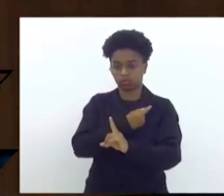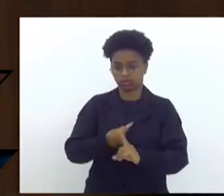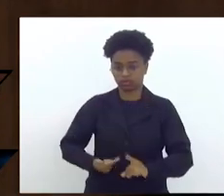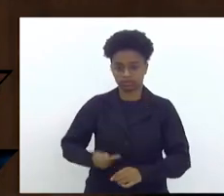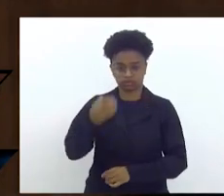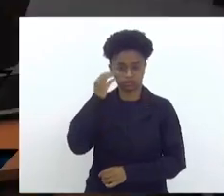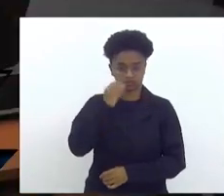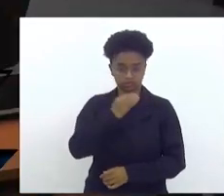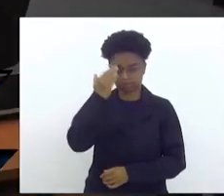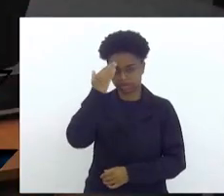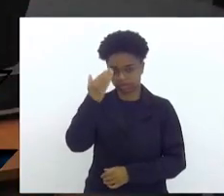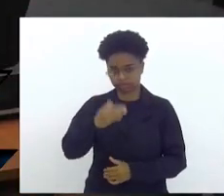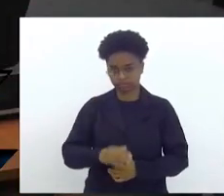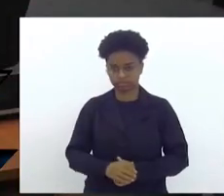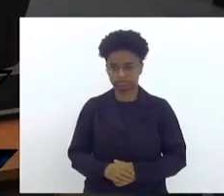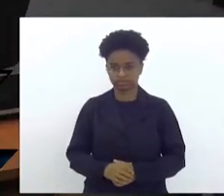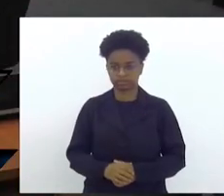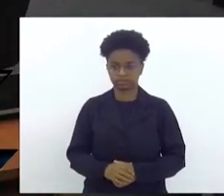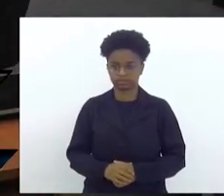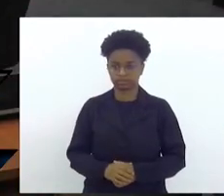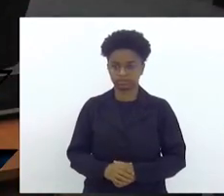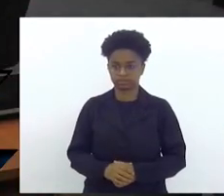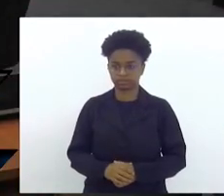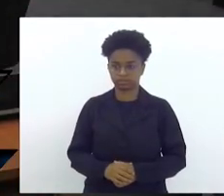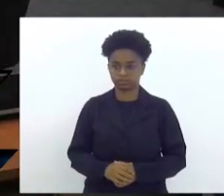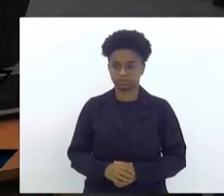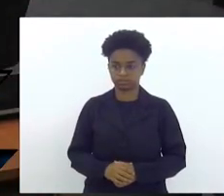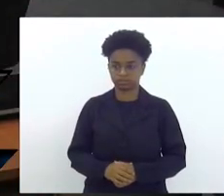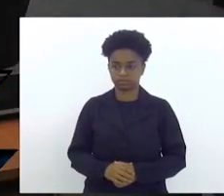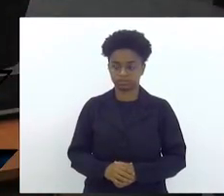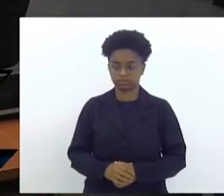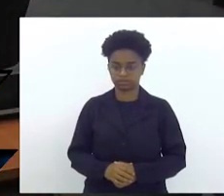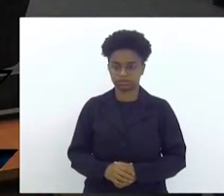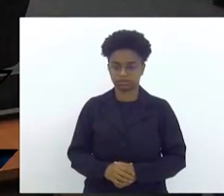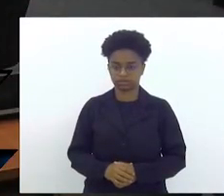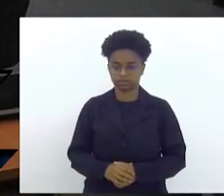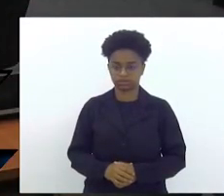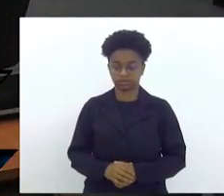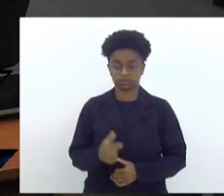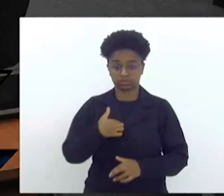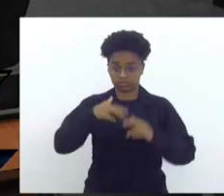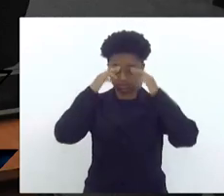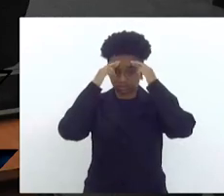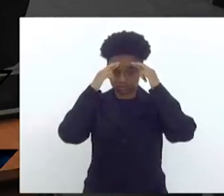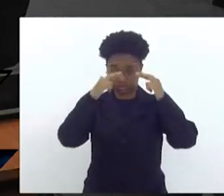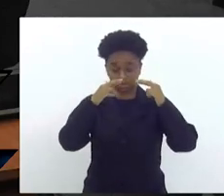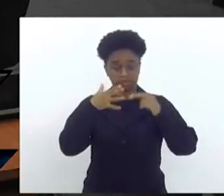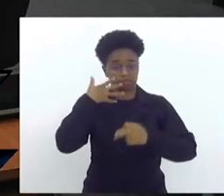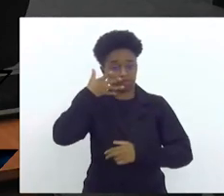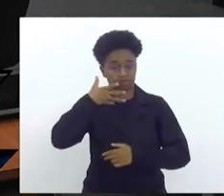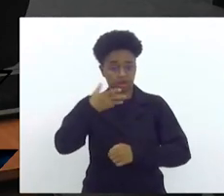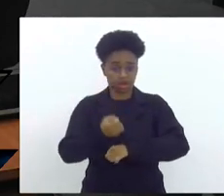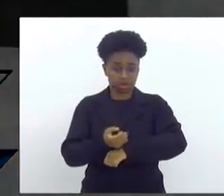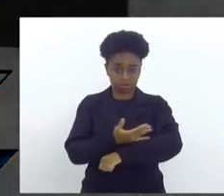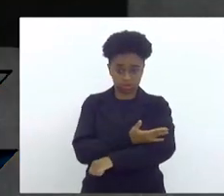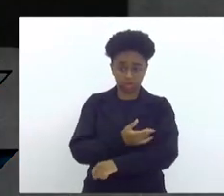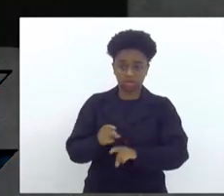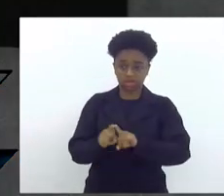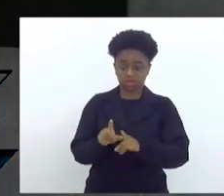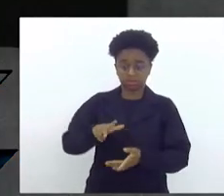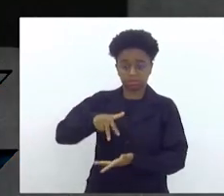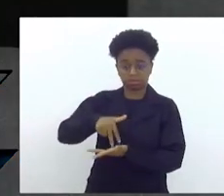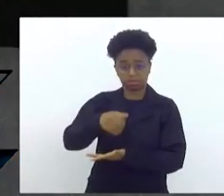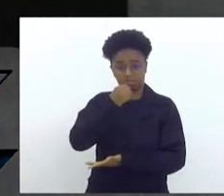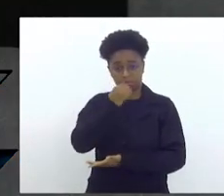Castro Obrigado Senhor Deputado Yuri com brevidade com todo respeito as falas emocionadas e bem posicionadas dos